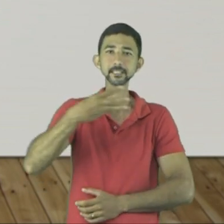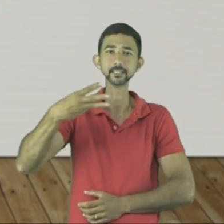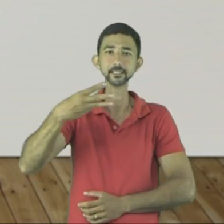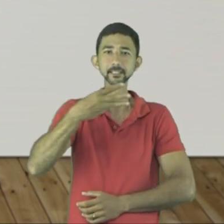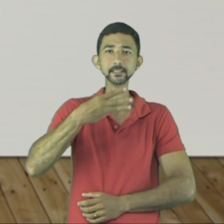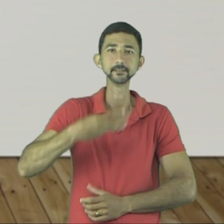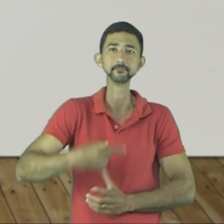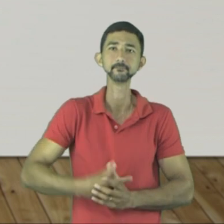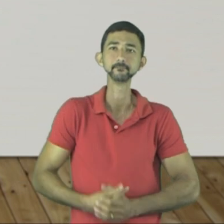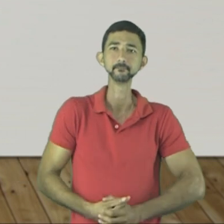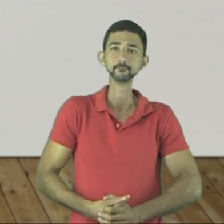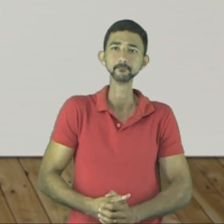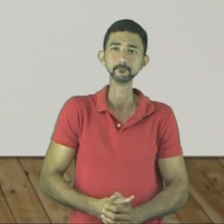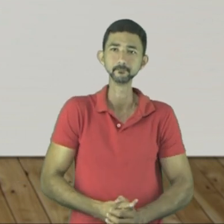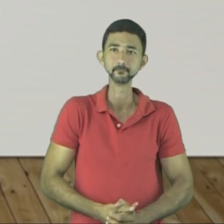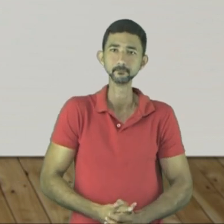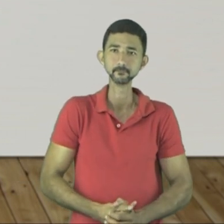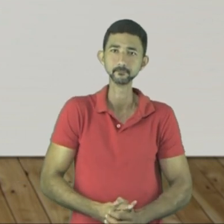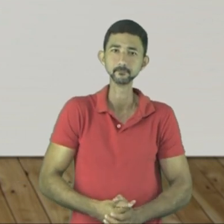33,